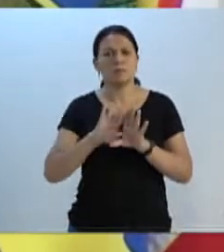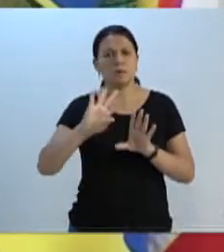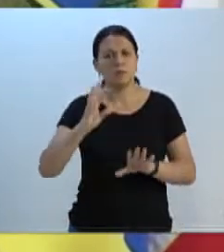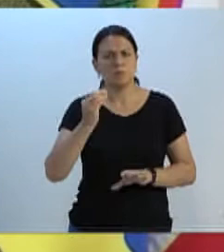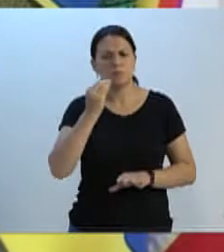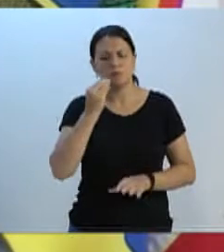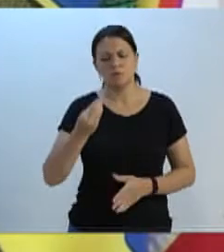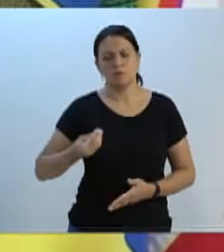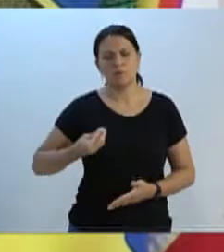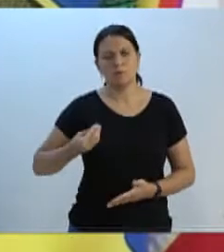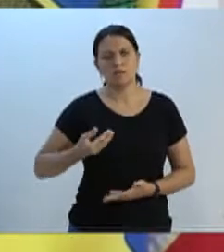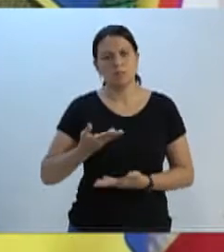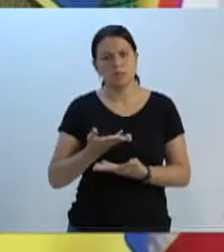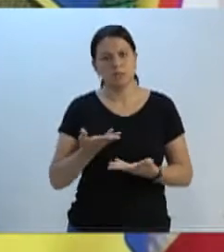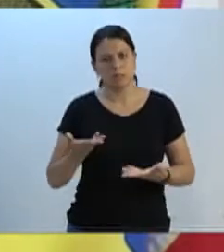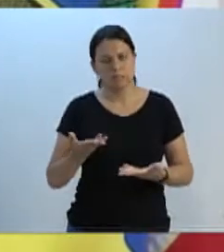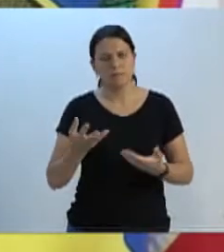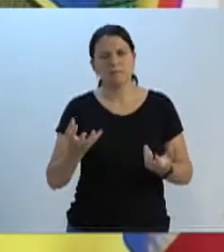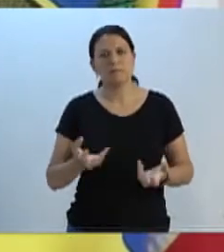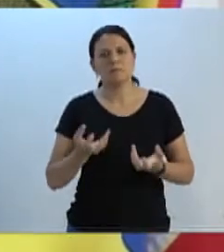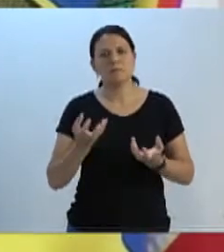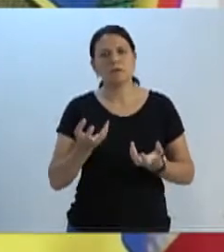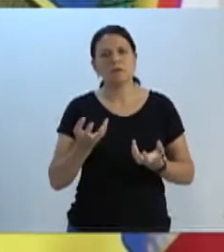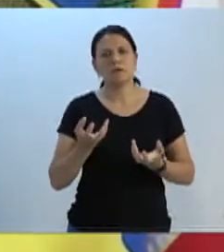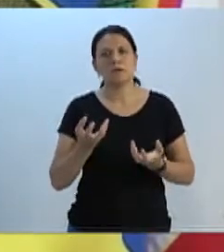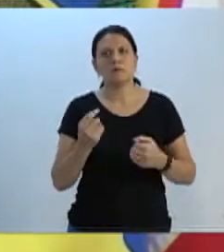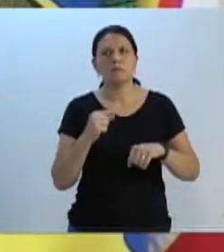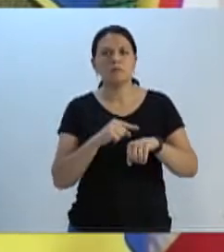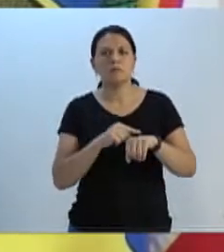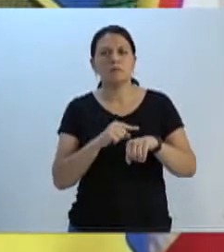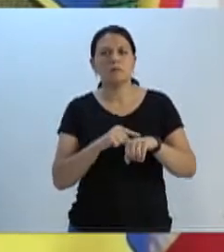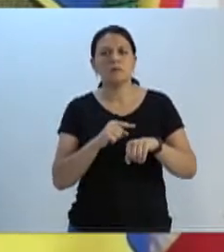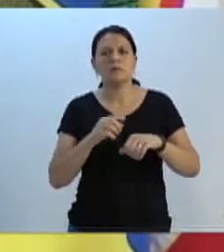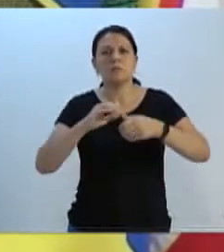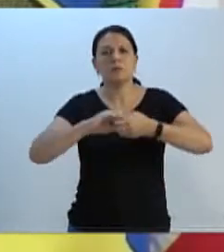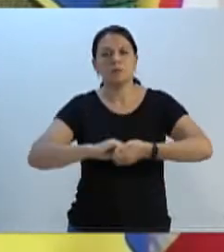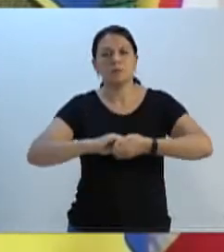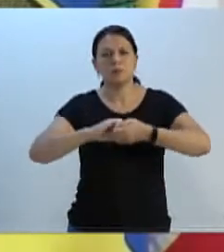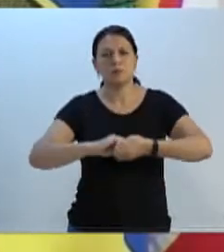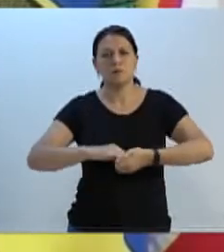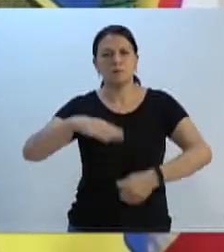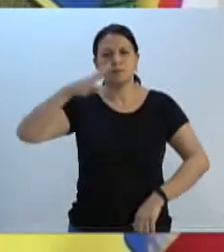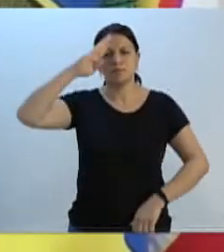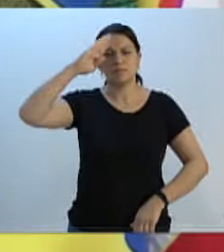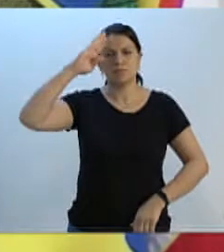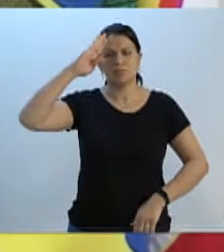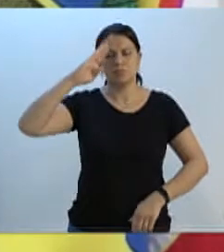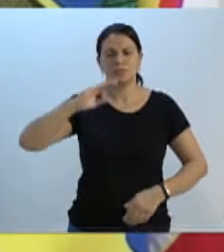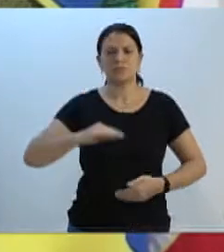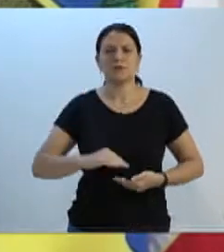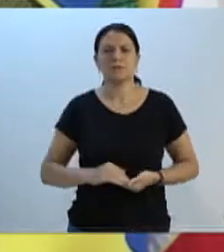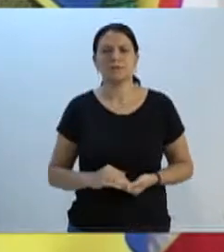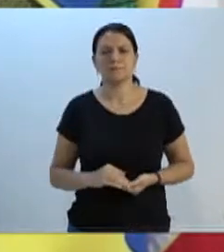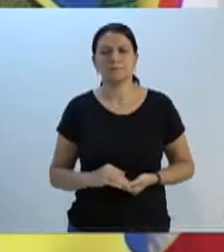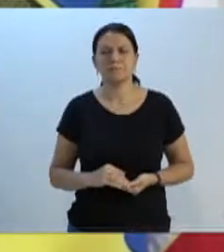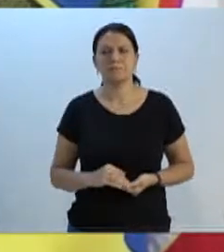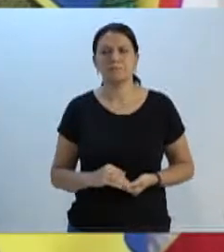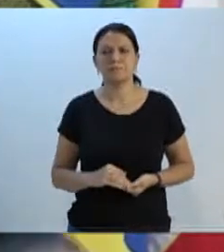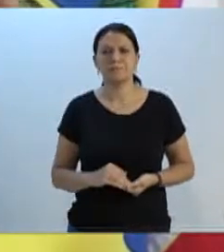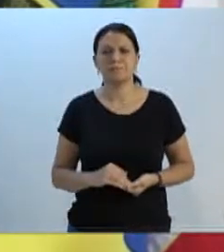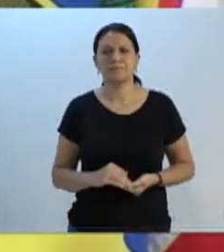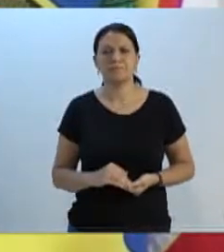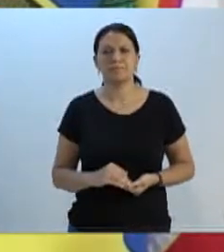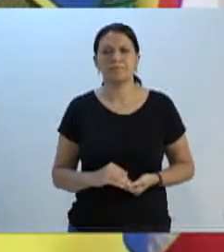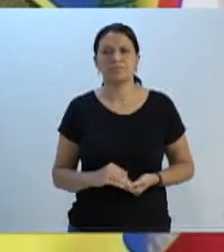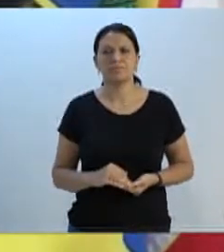aqui, eu queria fazer uso do momento para cumprimentar a Polícia Militar por aquilo que a